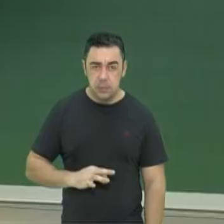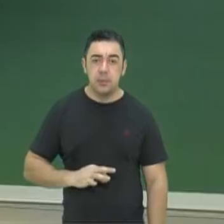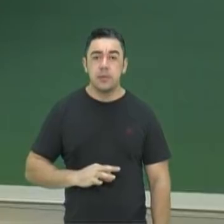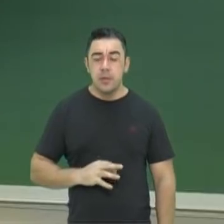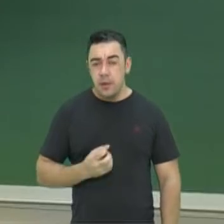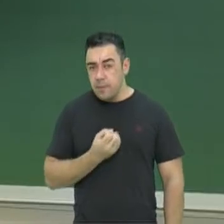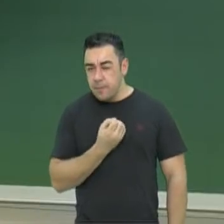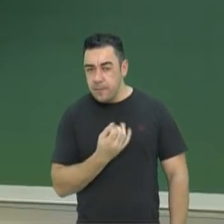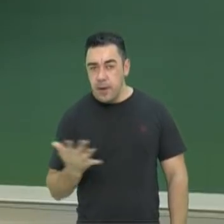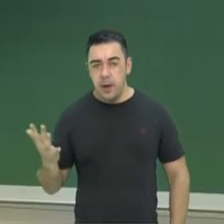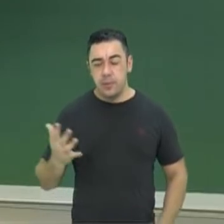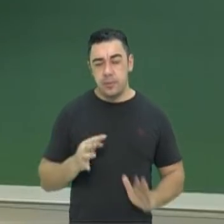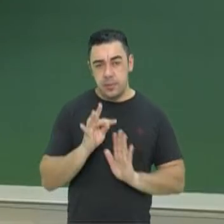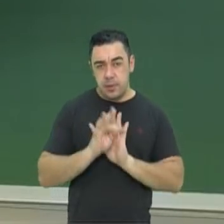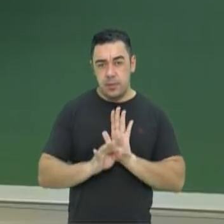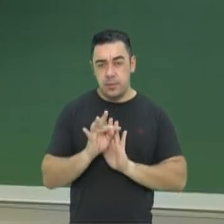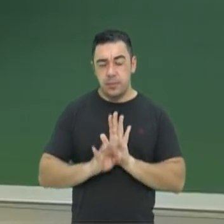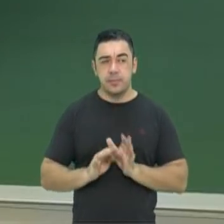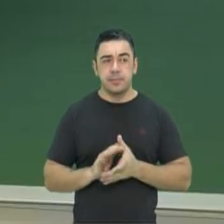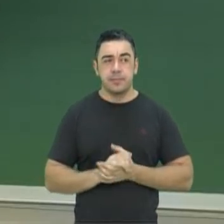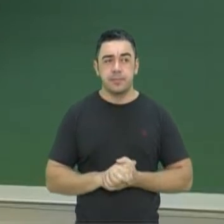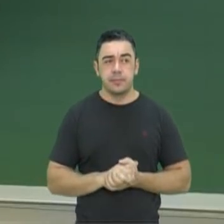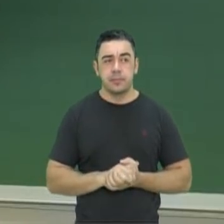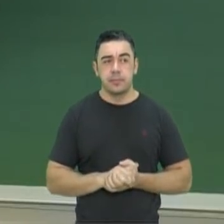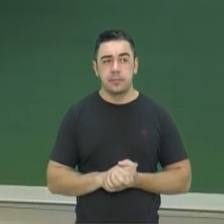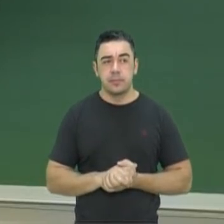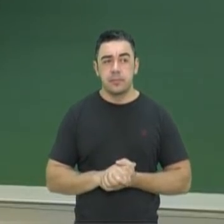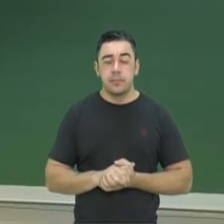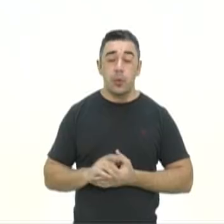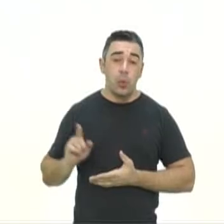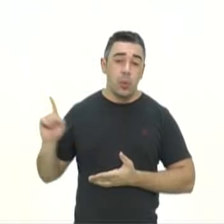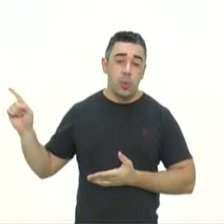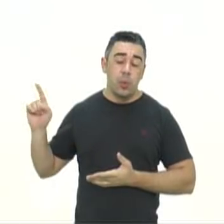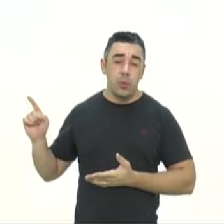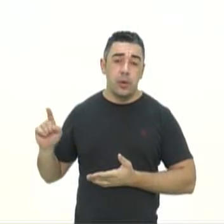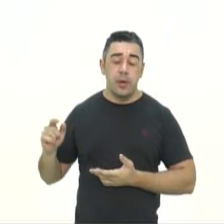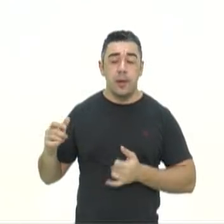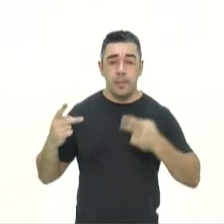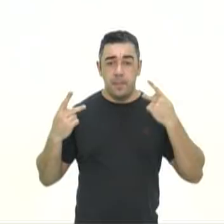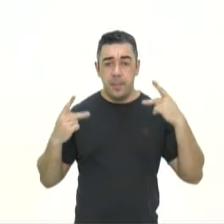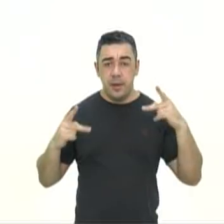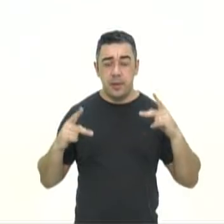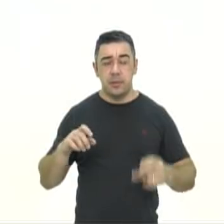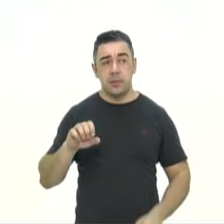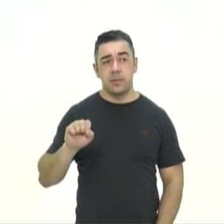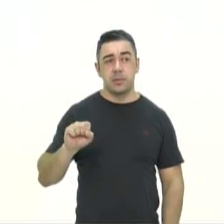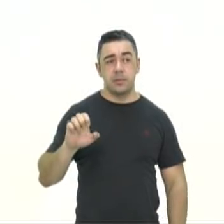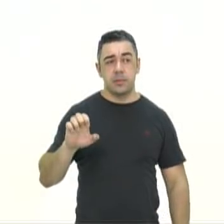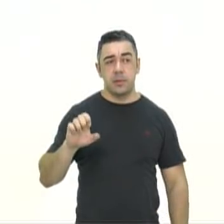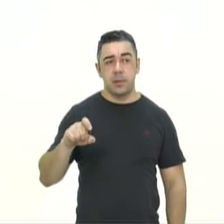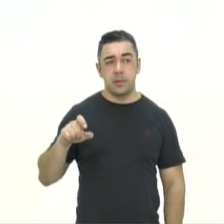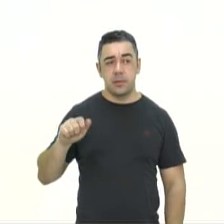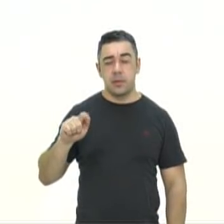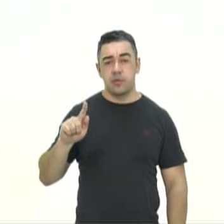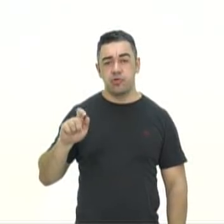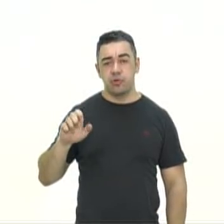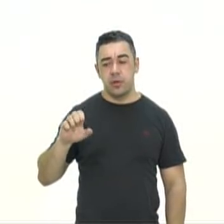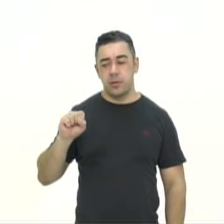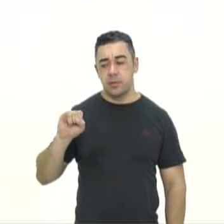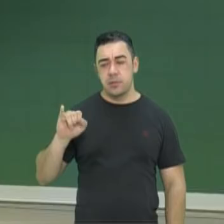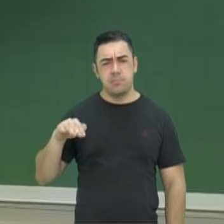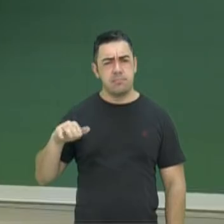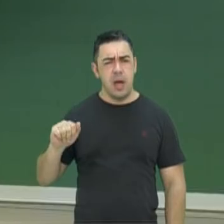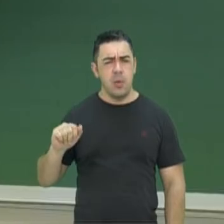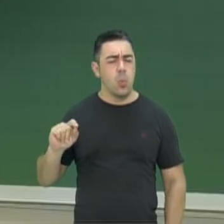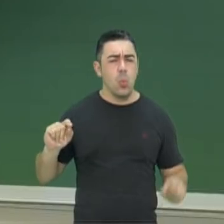muitos textos, ok? E nós temos o Sermão da 60ª, que é o nosso texto de hoje. Mas